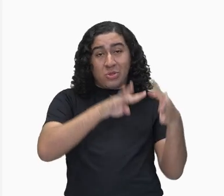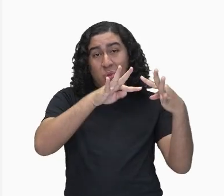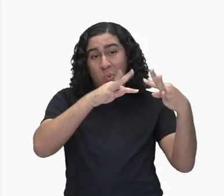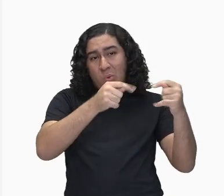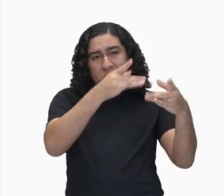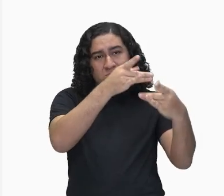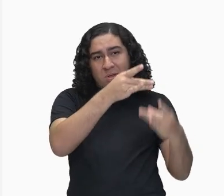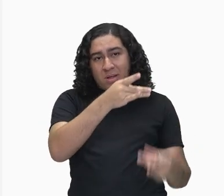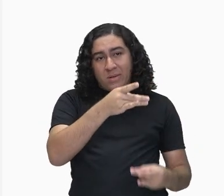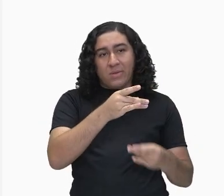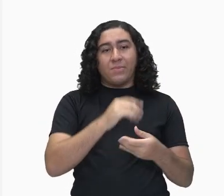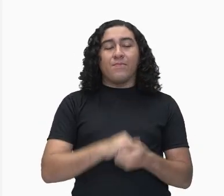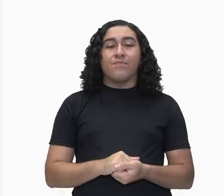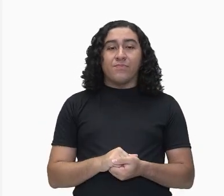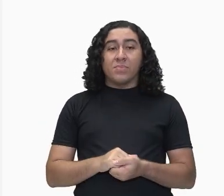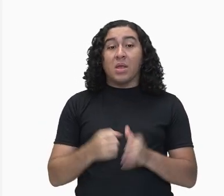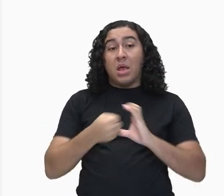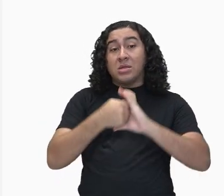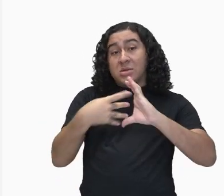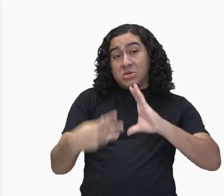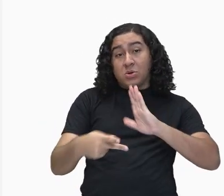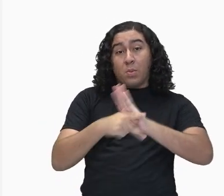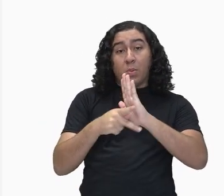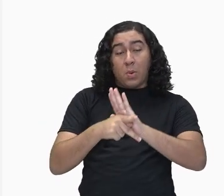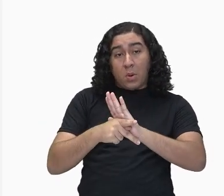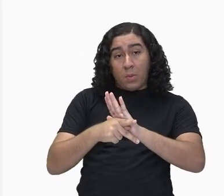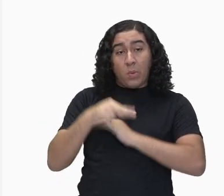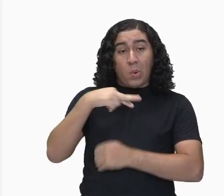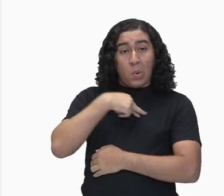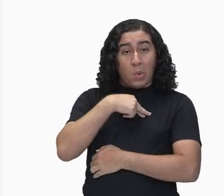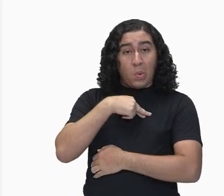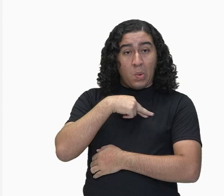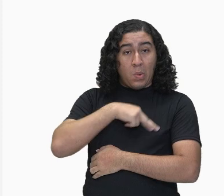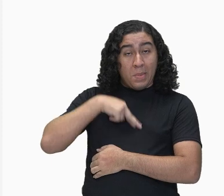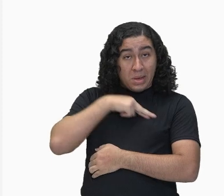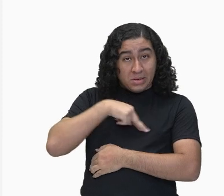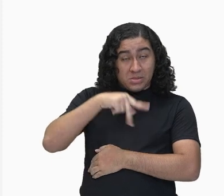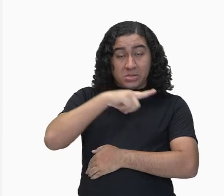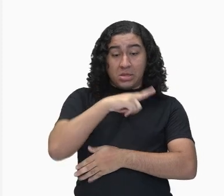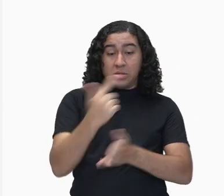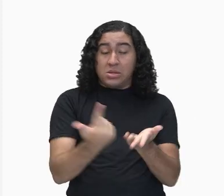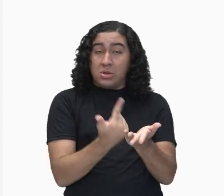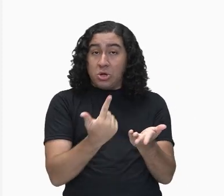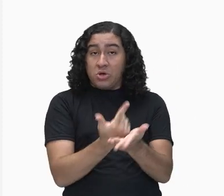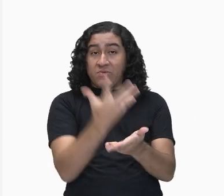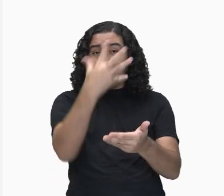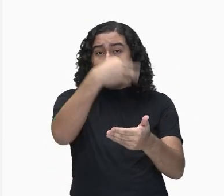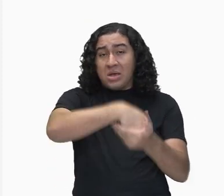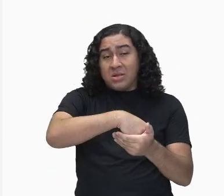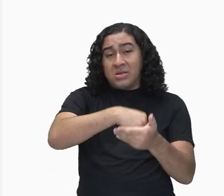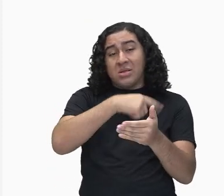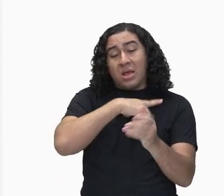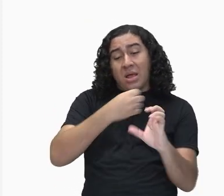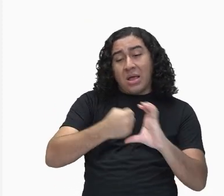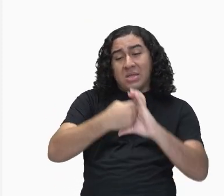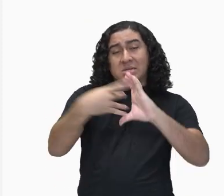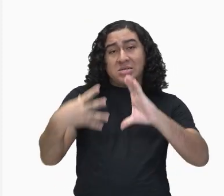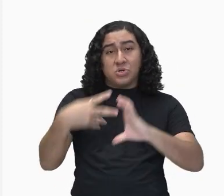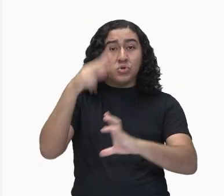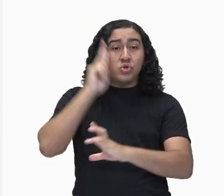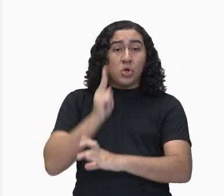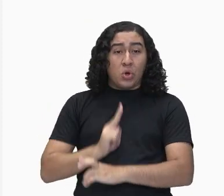os elementos romanescos que a condimentam, né, que dá sabor a essa história: